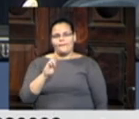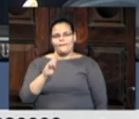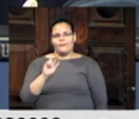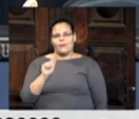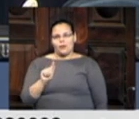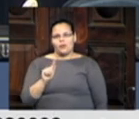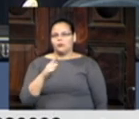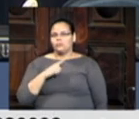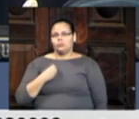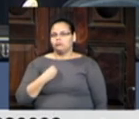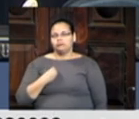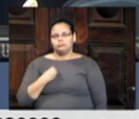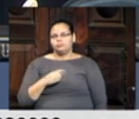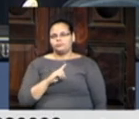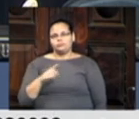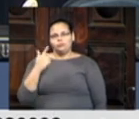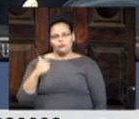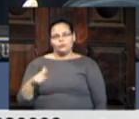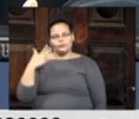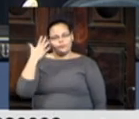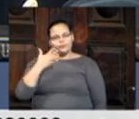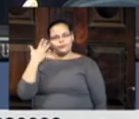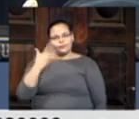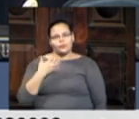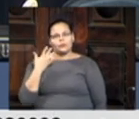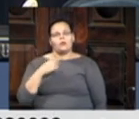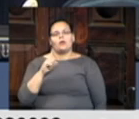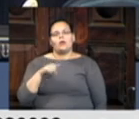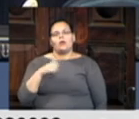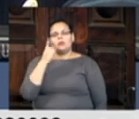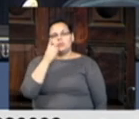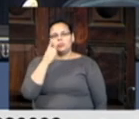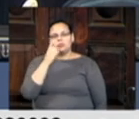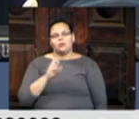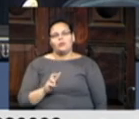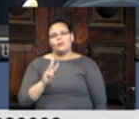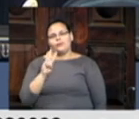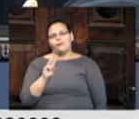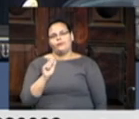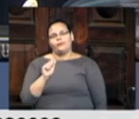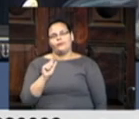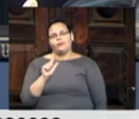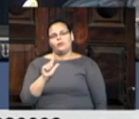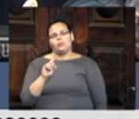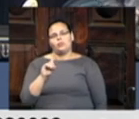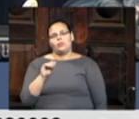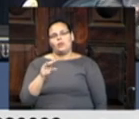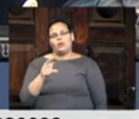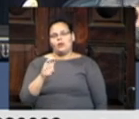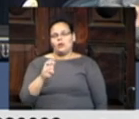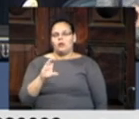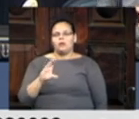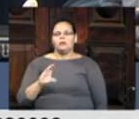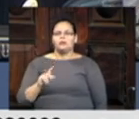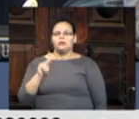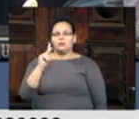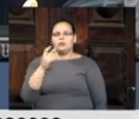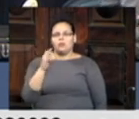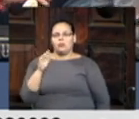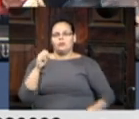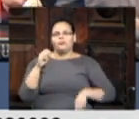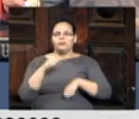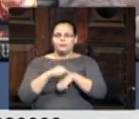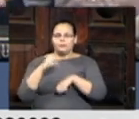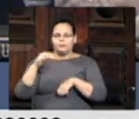Não se fazendo presente. Próximo orador inscrito é o deputado Valdec Carneiro. Vossa Excelência dispõe de 10 minutos no